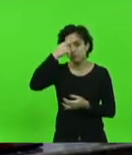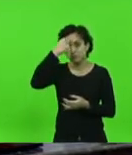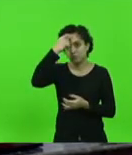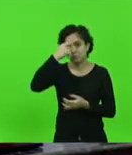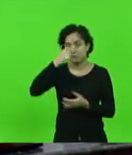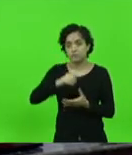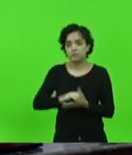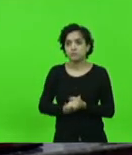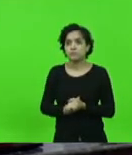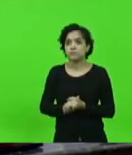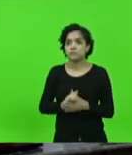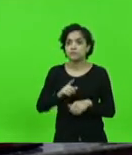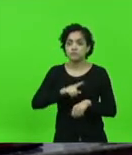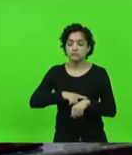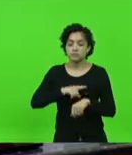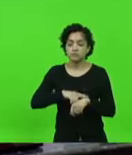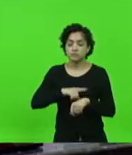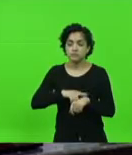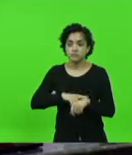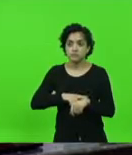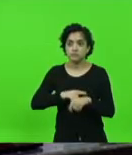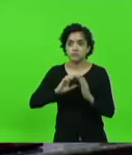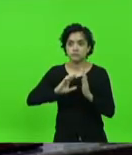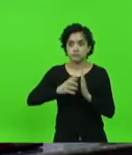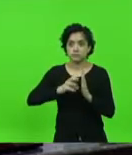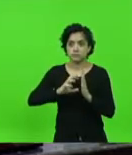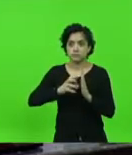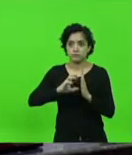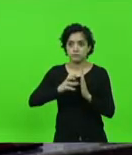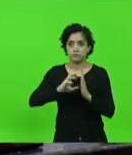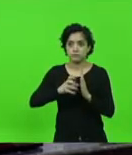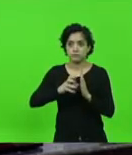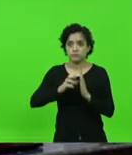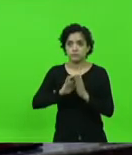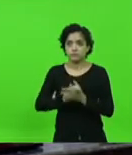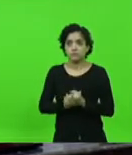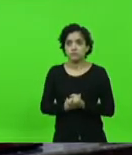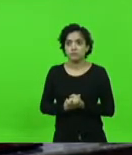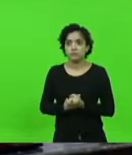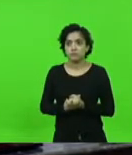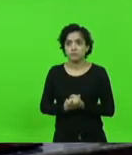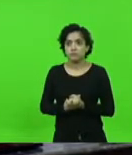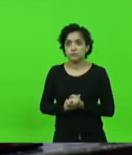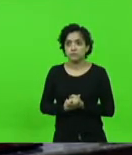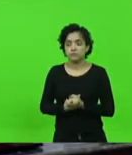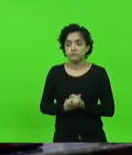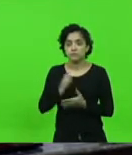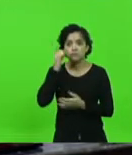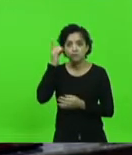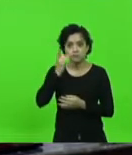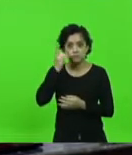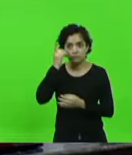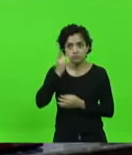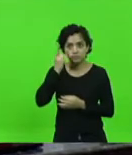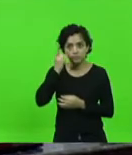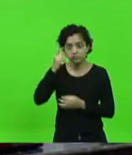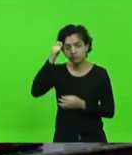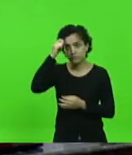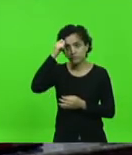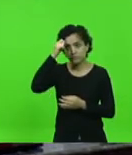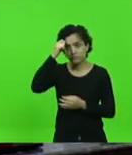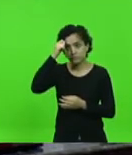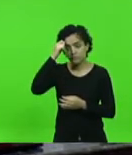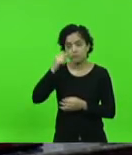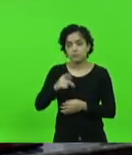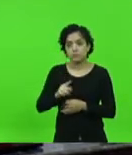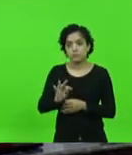grande expediente neste horário destinado de partidos políticos fizeram uso da palavra os senhores deputados Adrianinho do